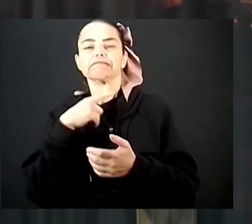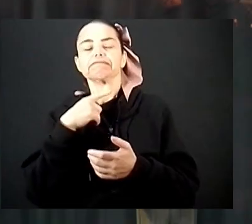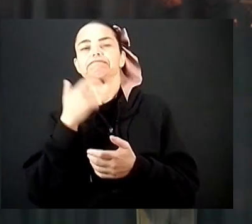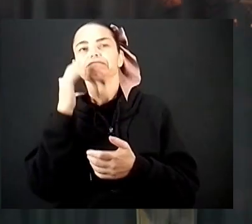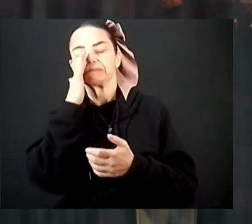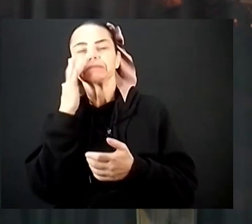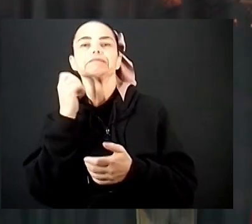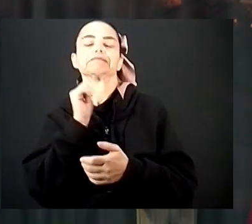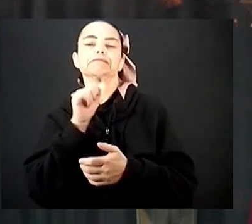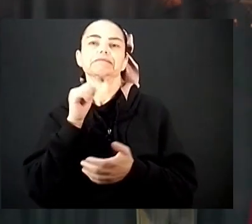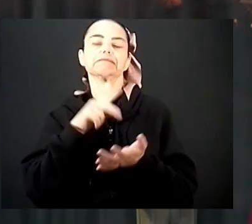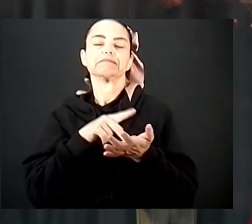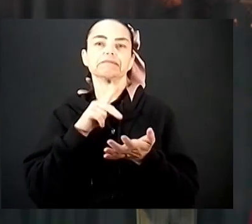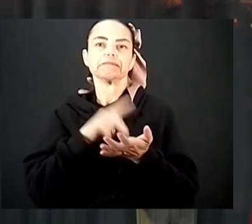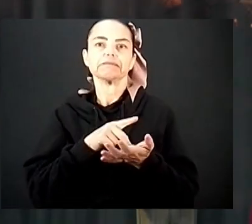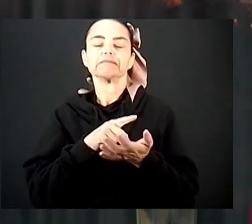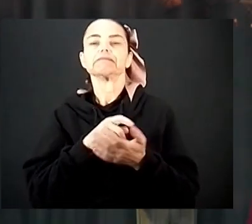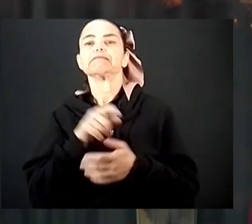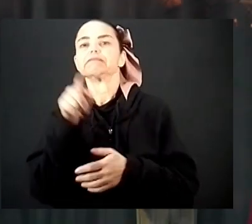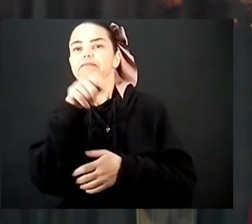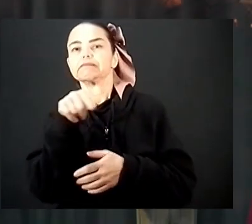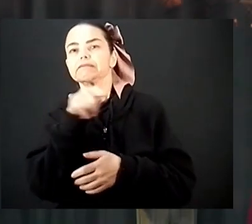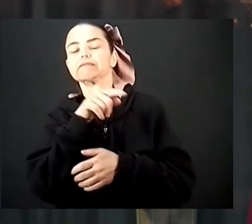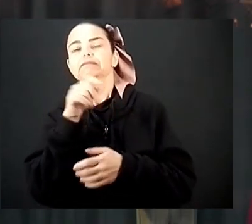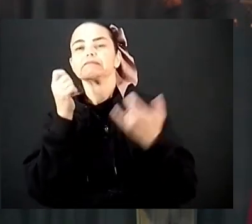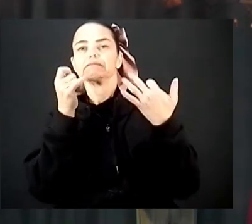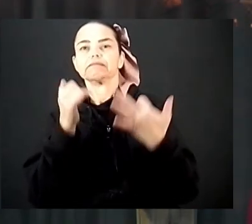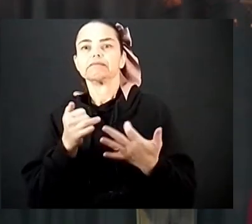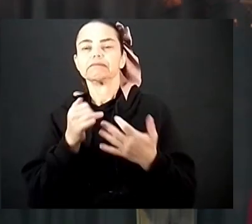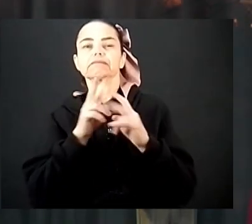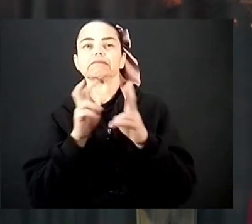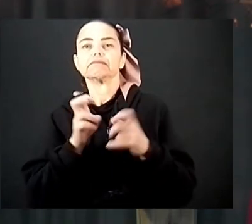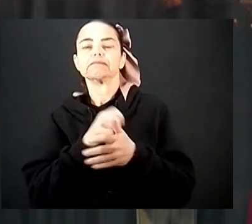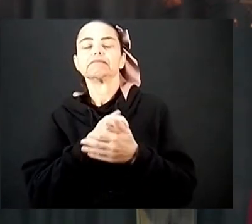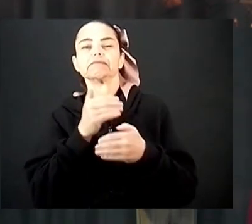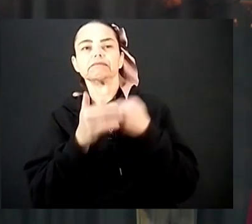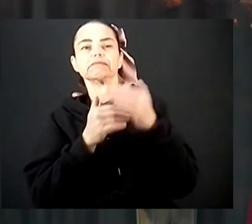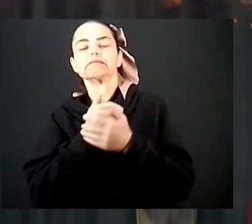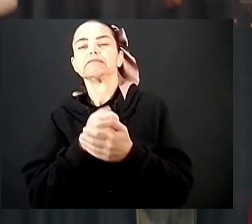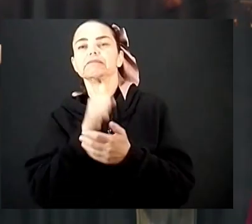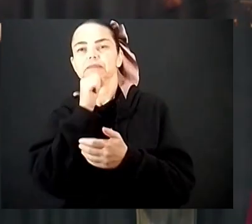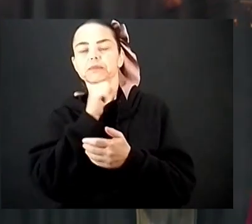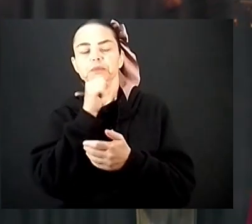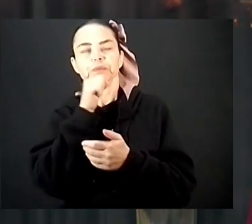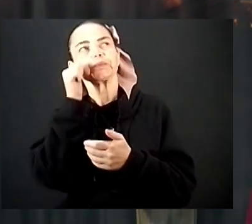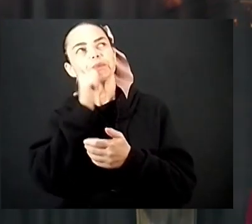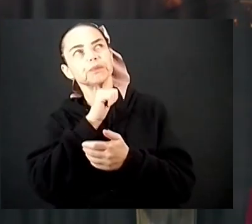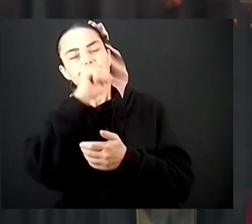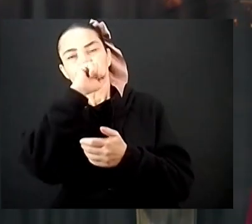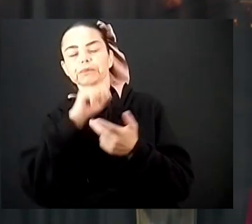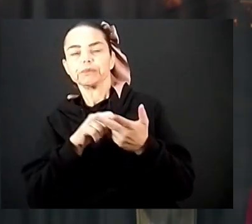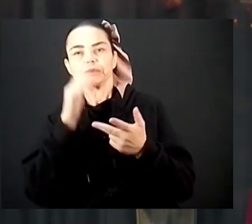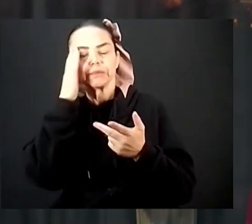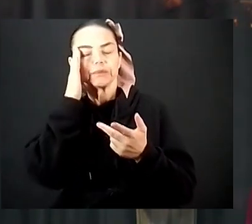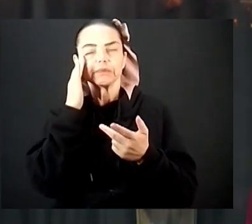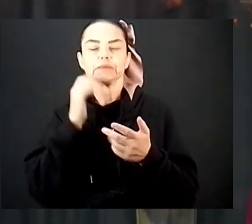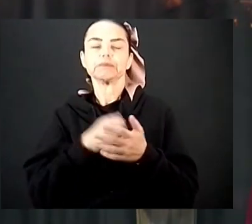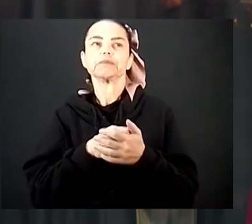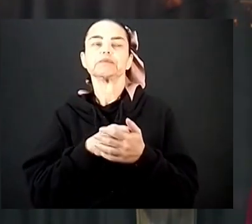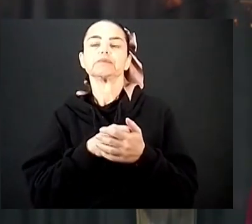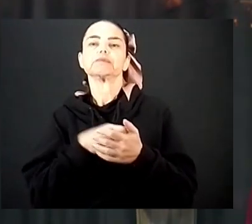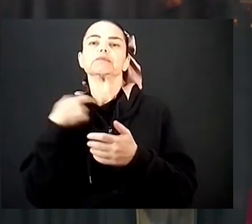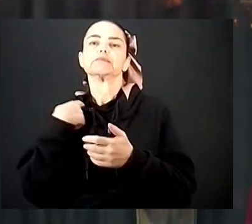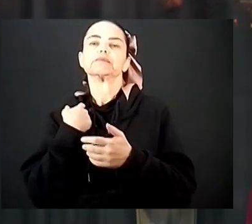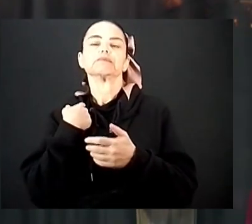verdade. E, assim, eu falei sobre isso, né, o processo do envelhecer da mãe e da menina que tá naquele